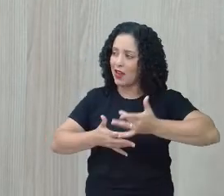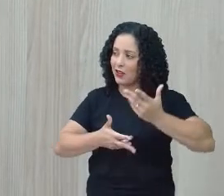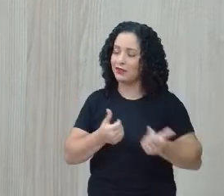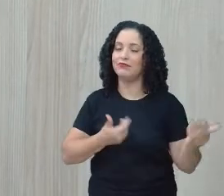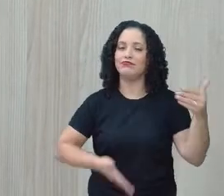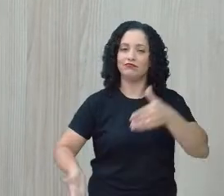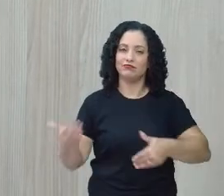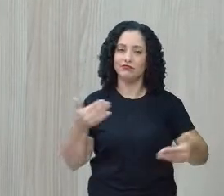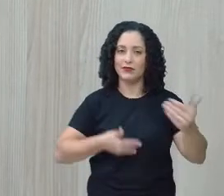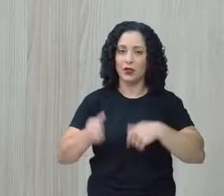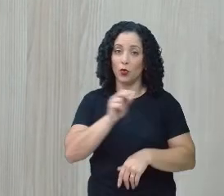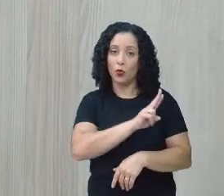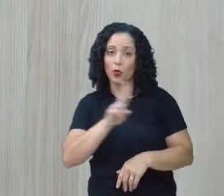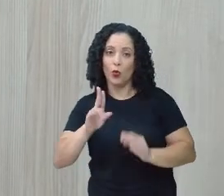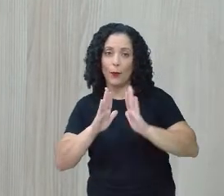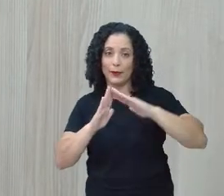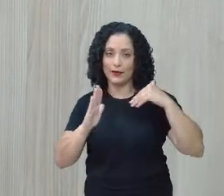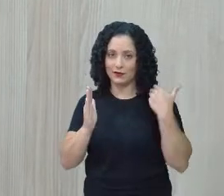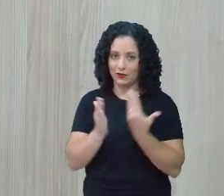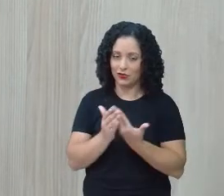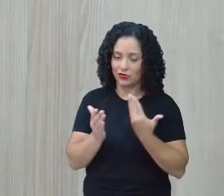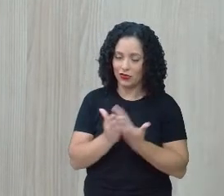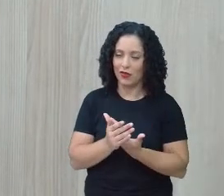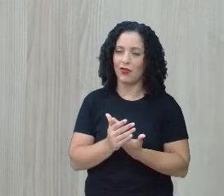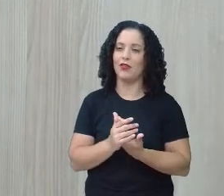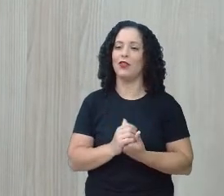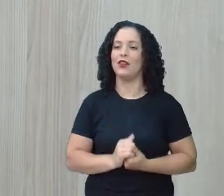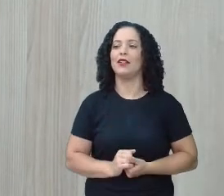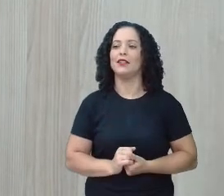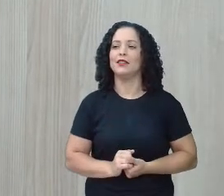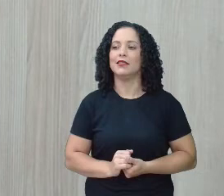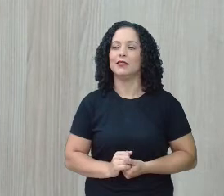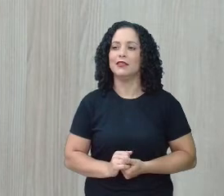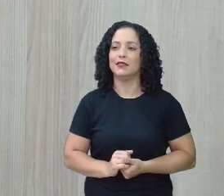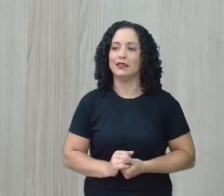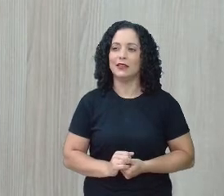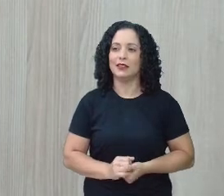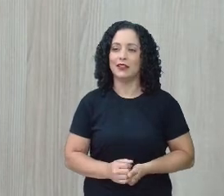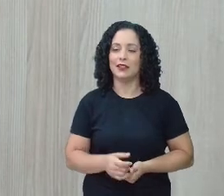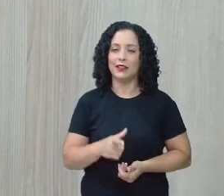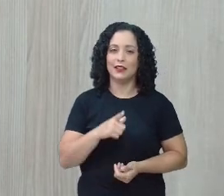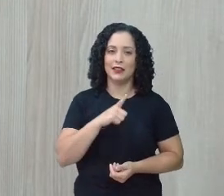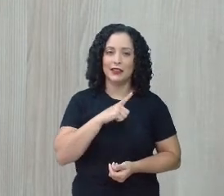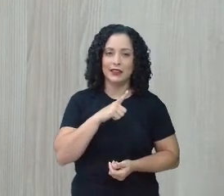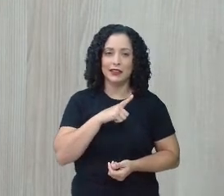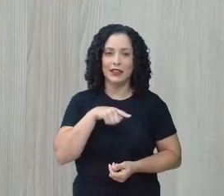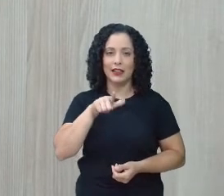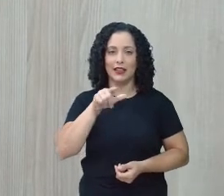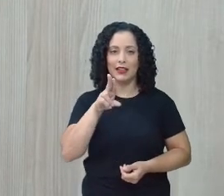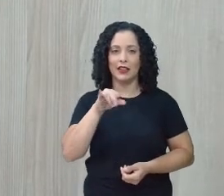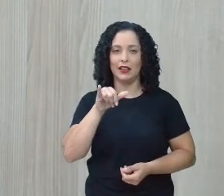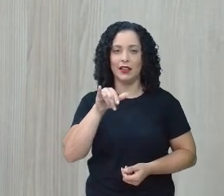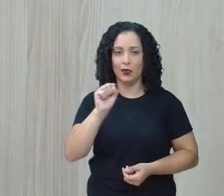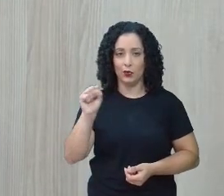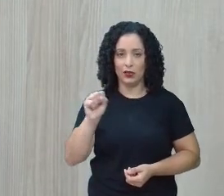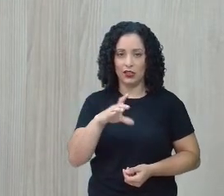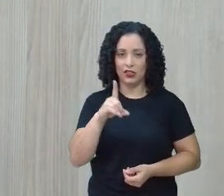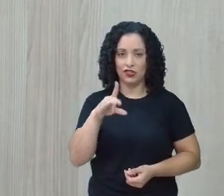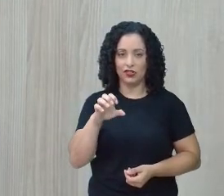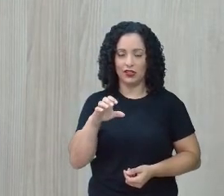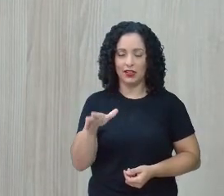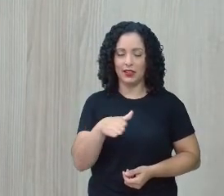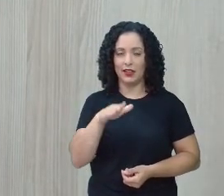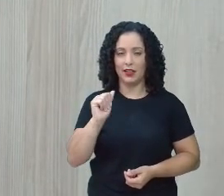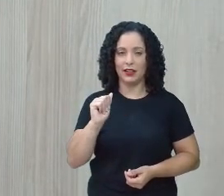que escolas vieram depois que você recomendou, né? Então temos da Luiz de Camões, na de